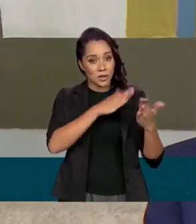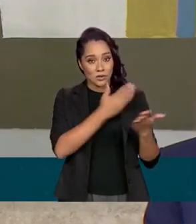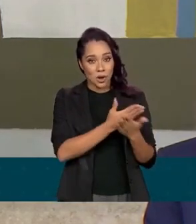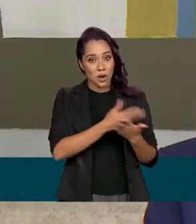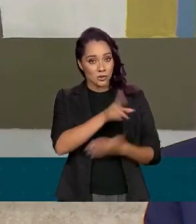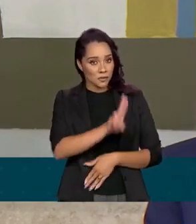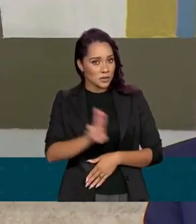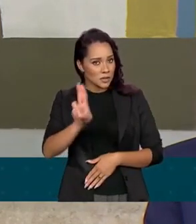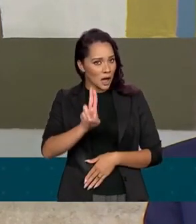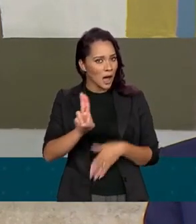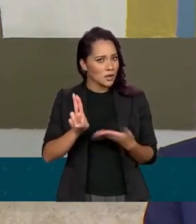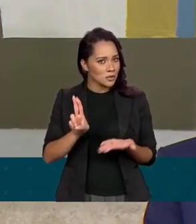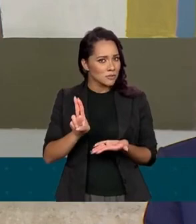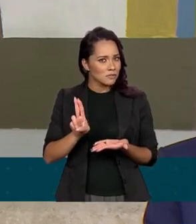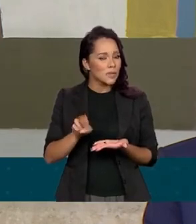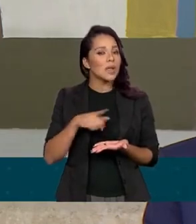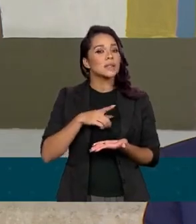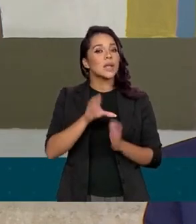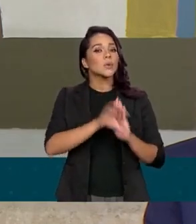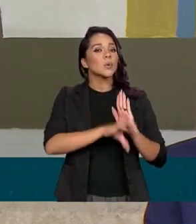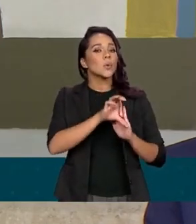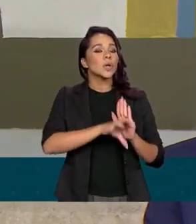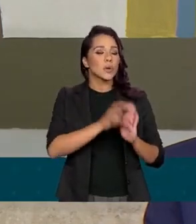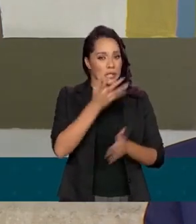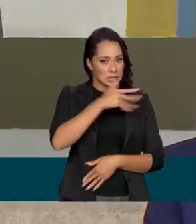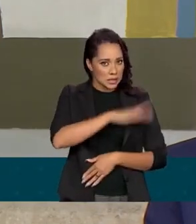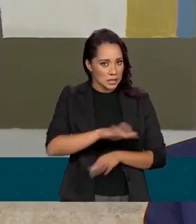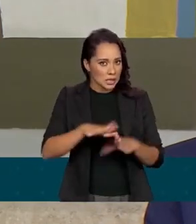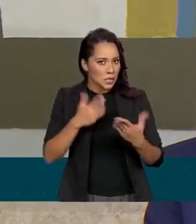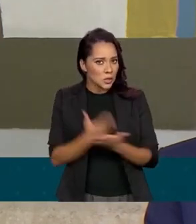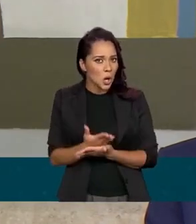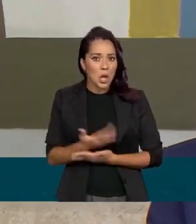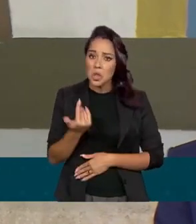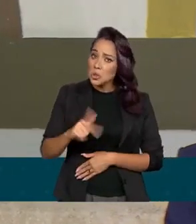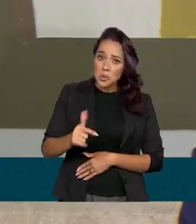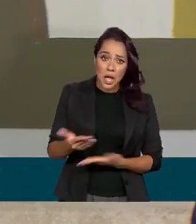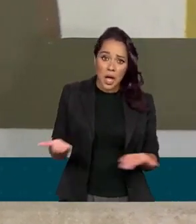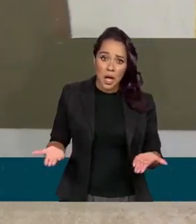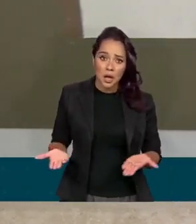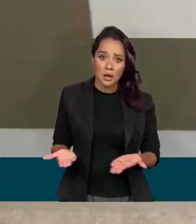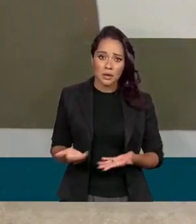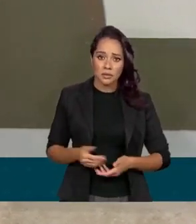nossas universidades? Está no currículo das nossas crianças na escola? Não está.